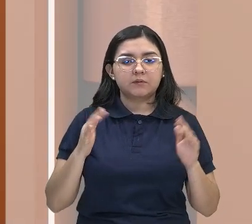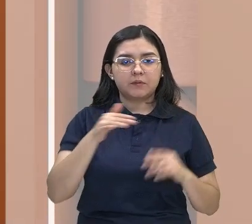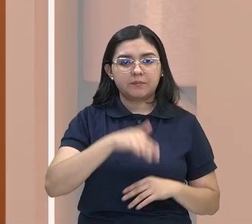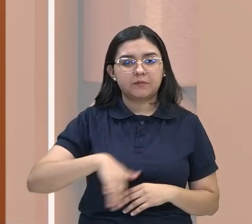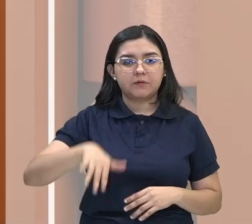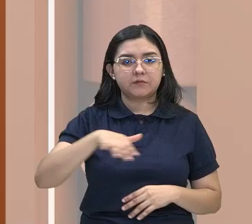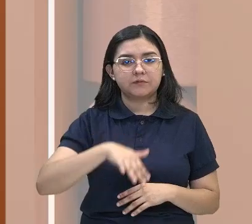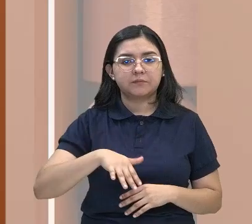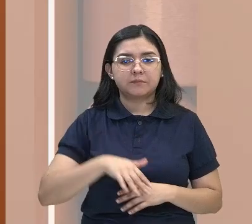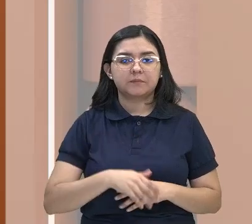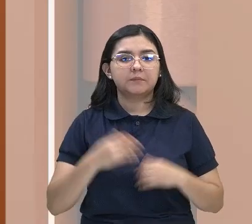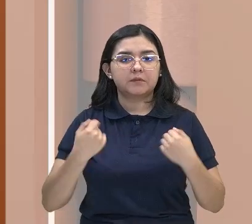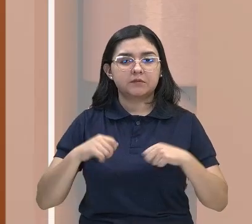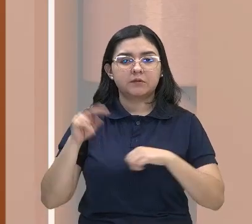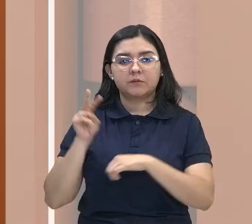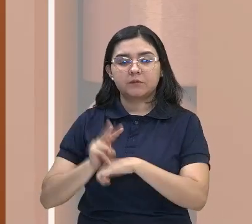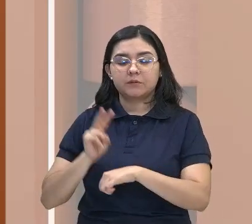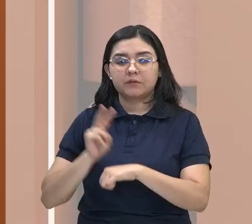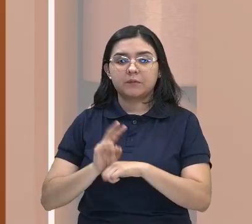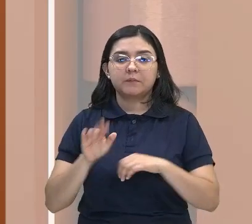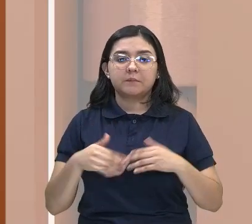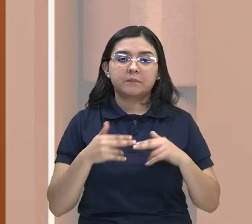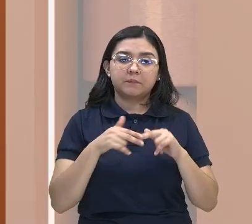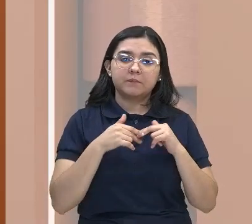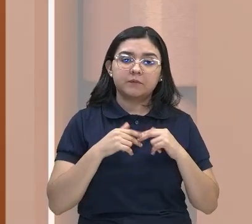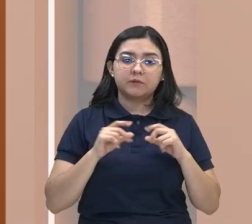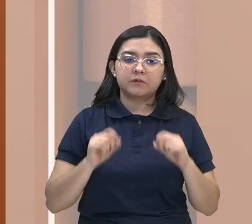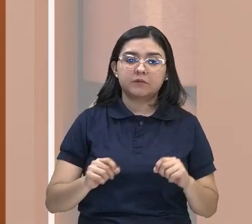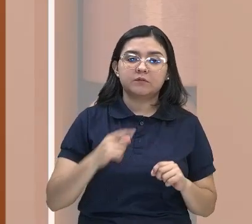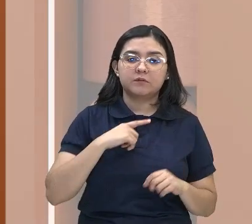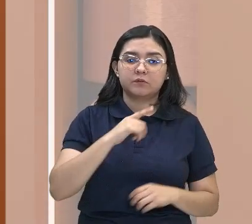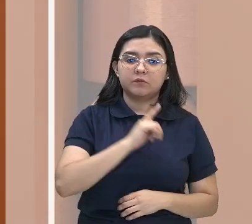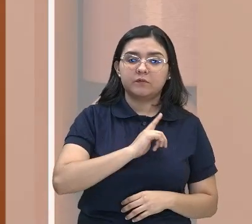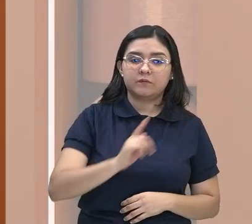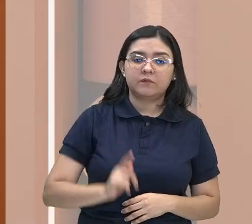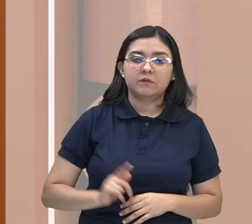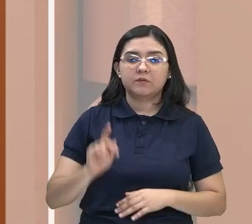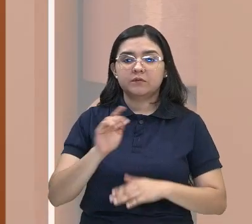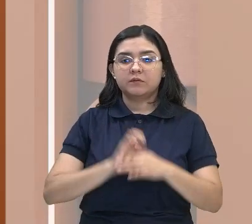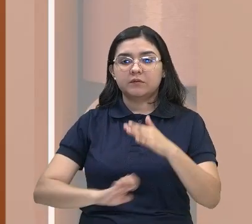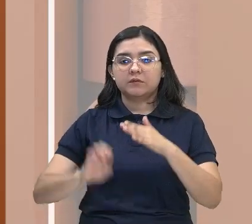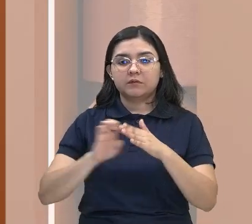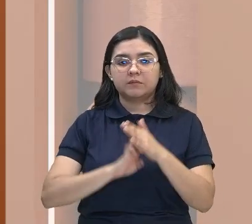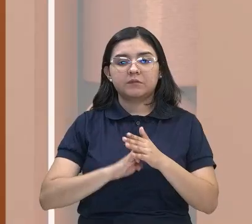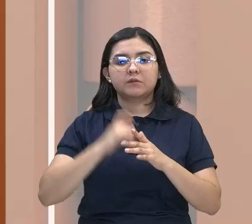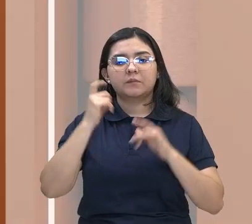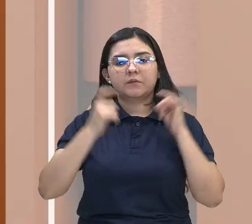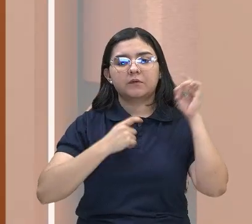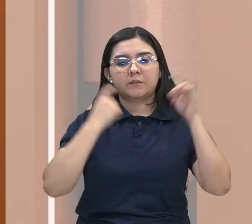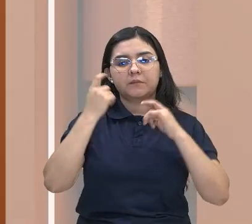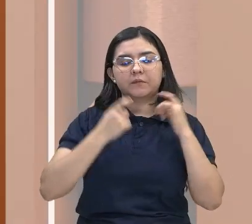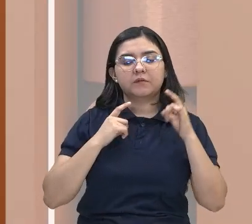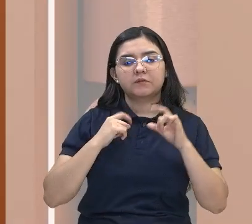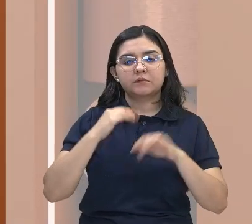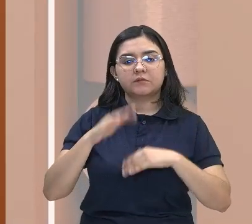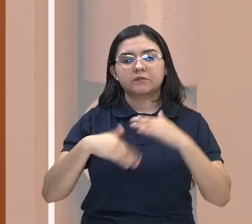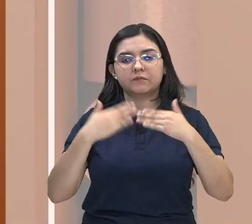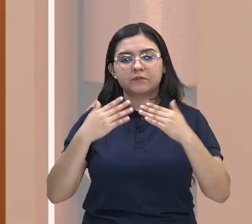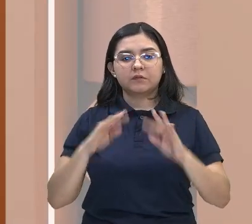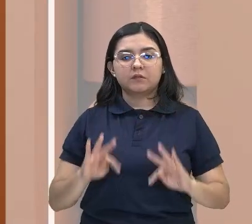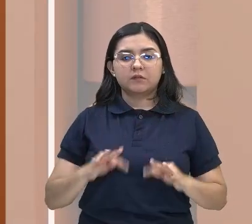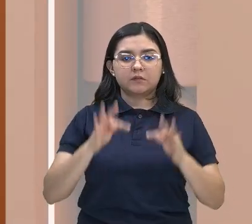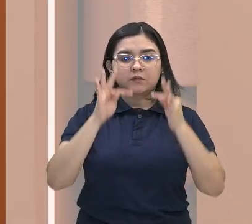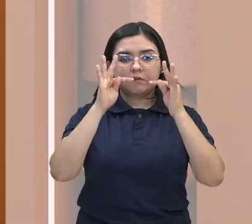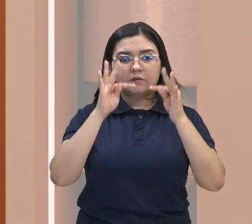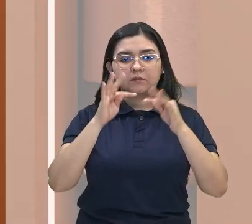meio ambiente. E para isso, governos, empresas estão muito preocupados em desenvolver